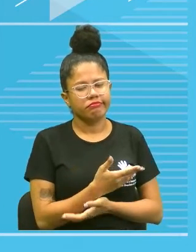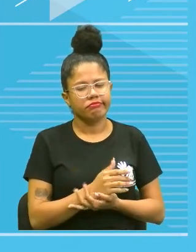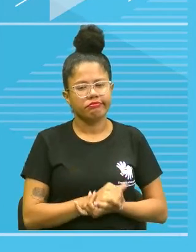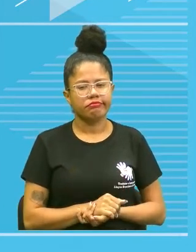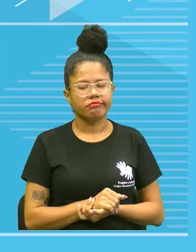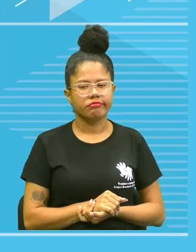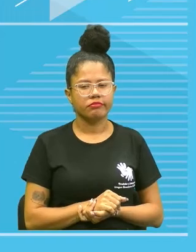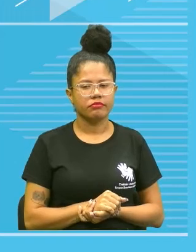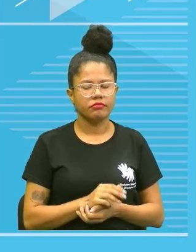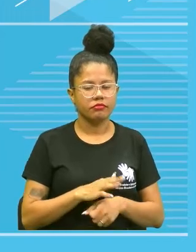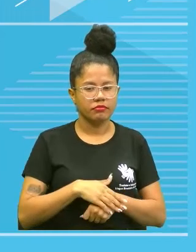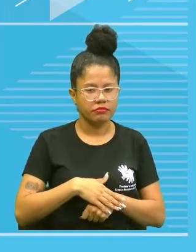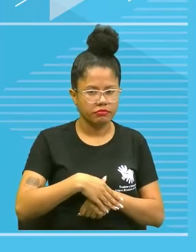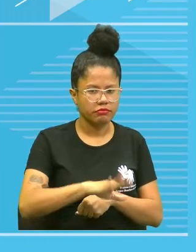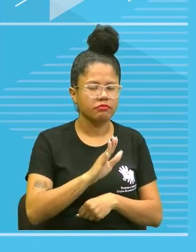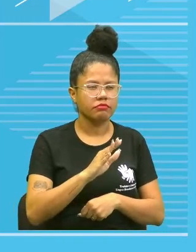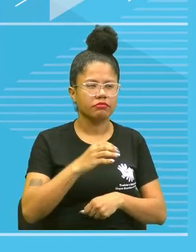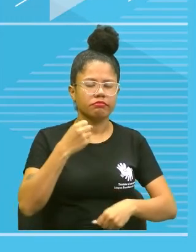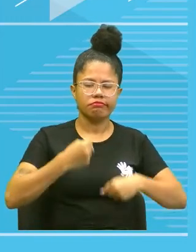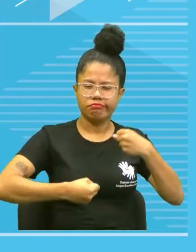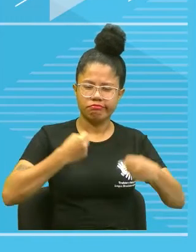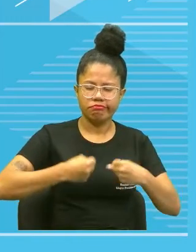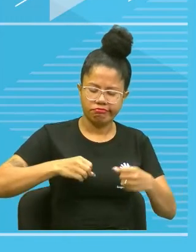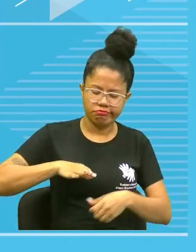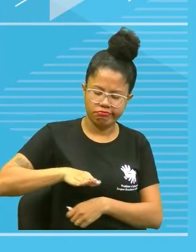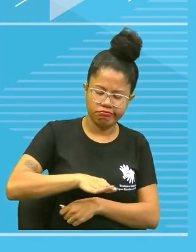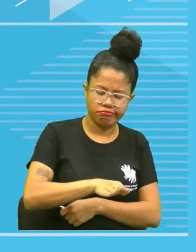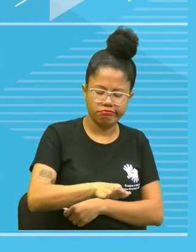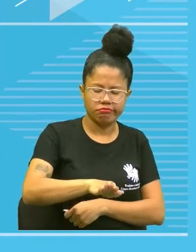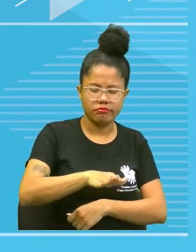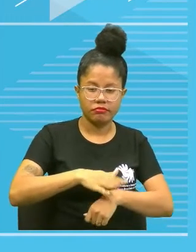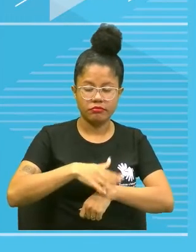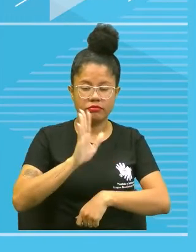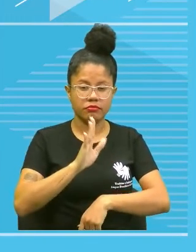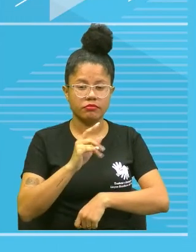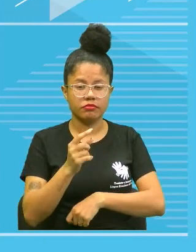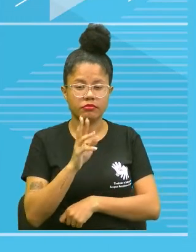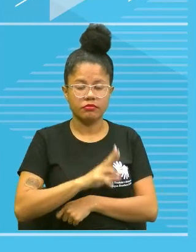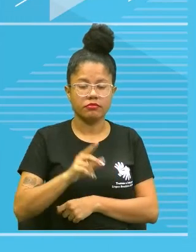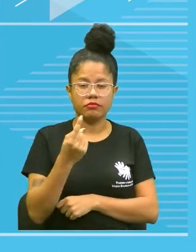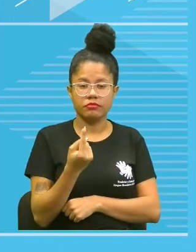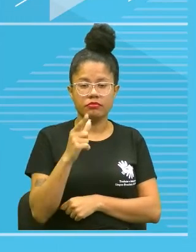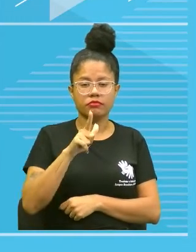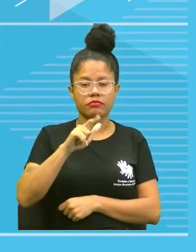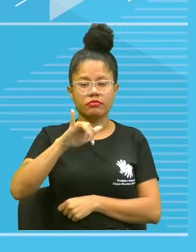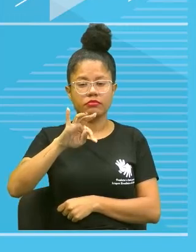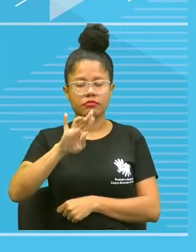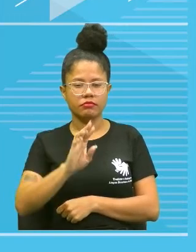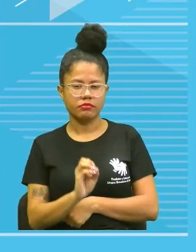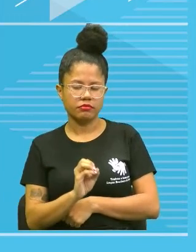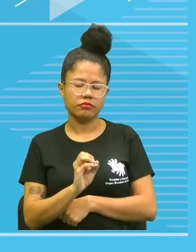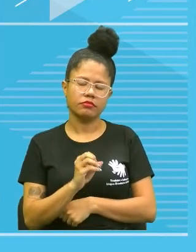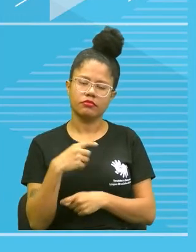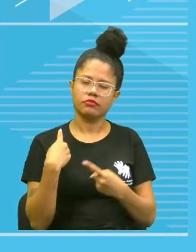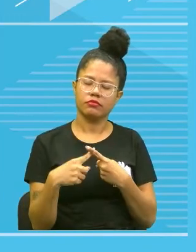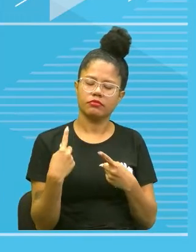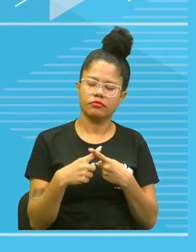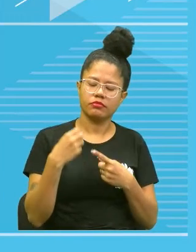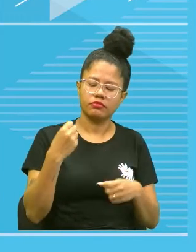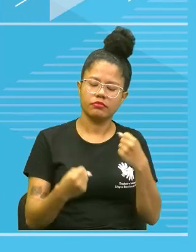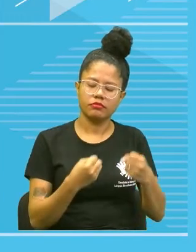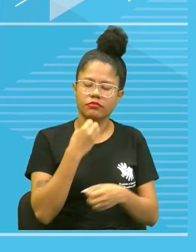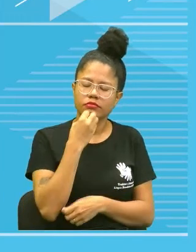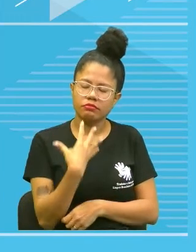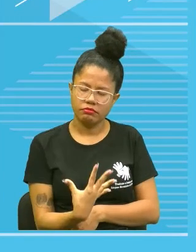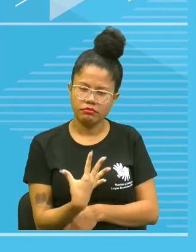fazer mais quilometragens por 1 litro de gasolina. Por quê? É um rendimento bom, é um rendimento novo, a máquina está com uma manutenção